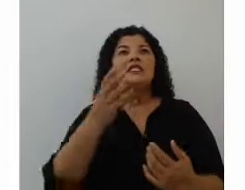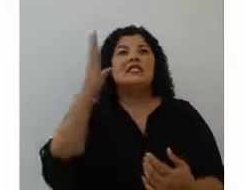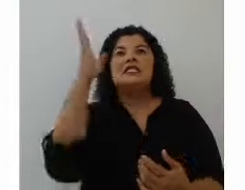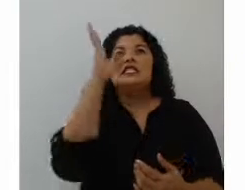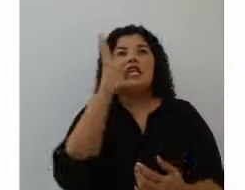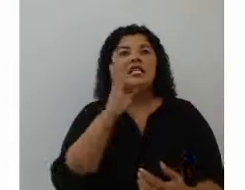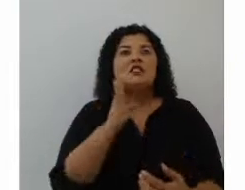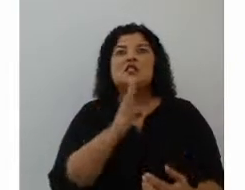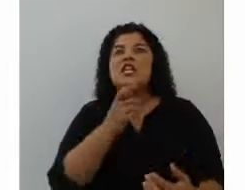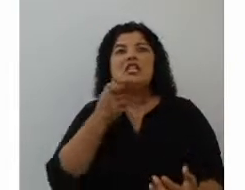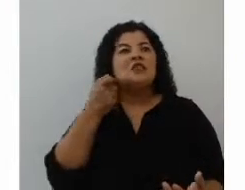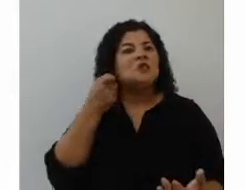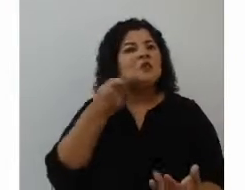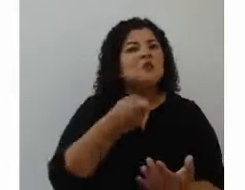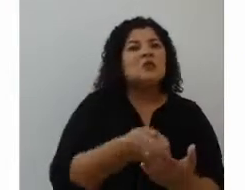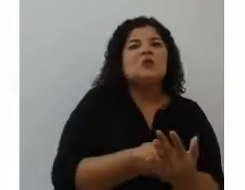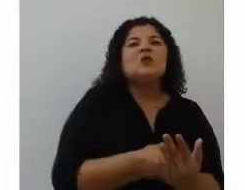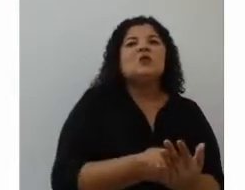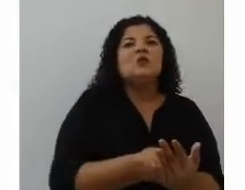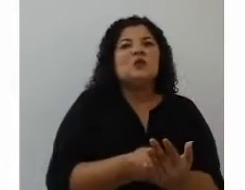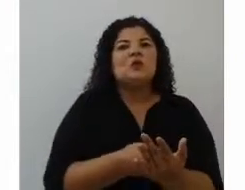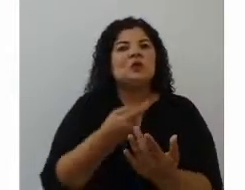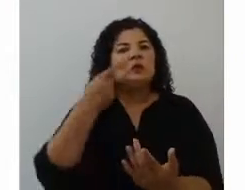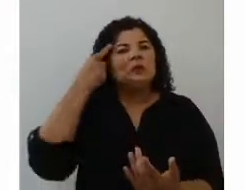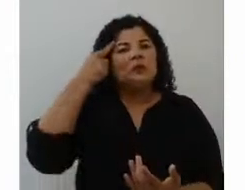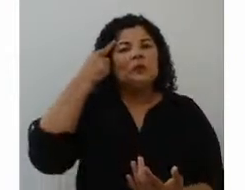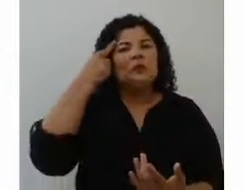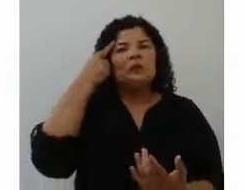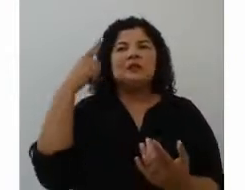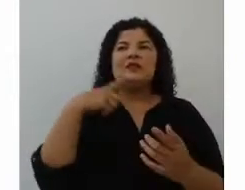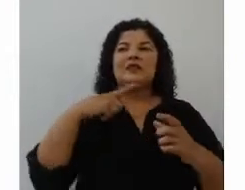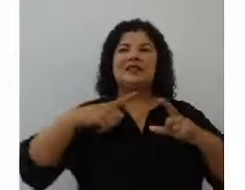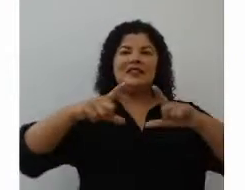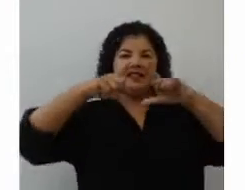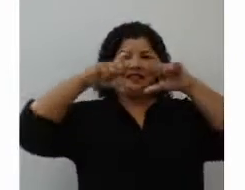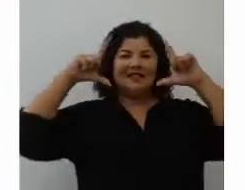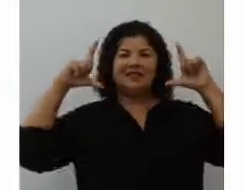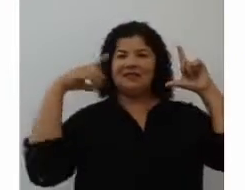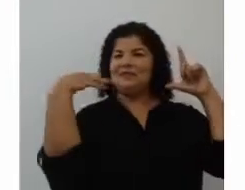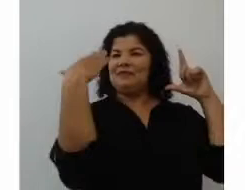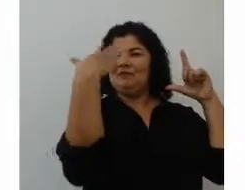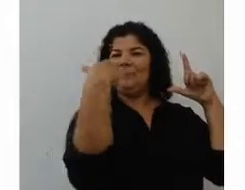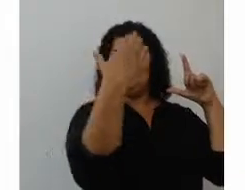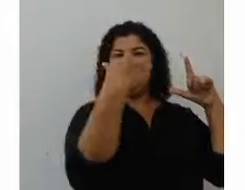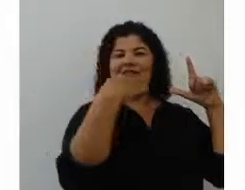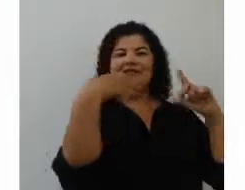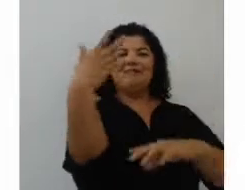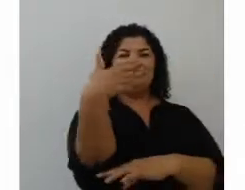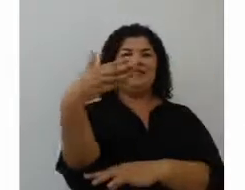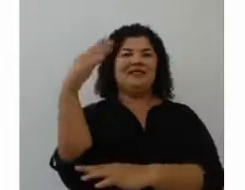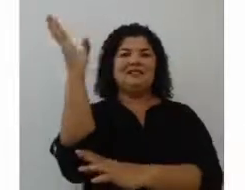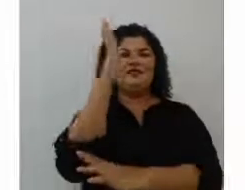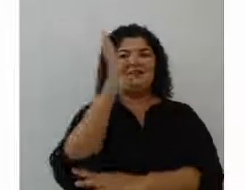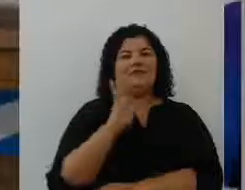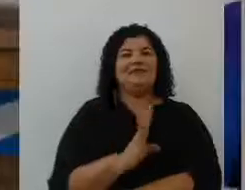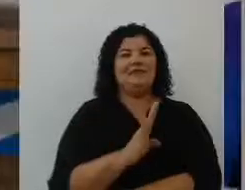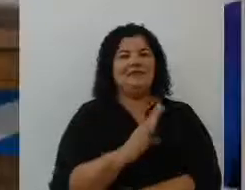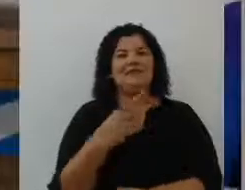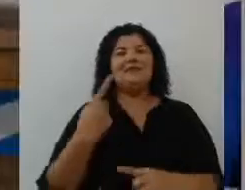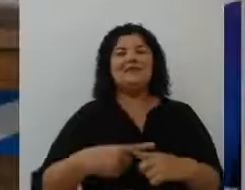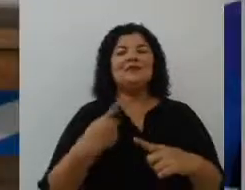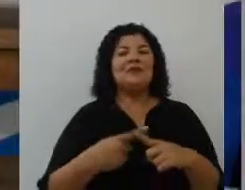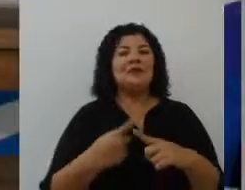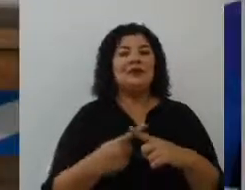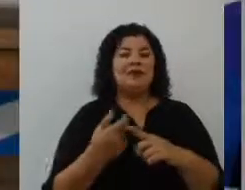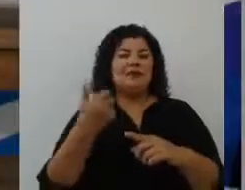imagem que eu coloquei ali, ó. O rosto pintado com a nossa bandeira do Brasil. Gente, é tão importante falar disso porque os autores da